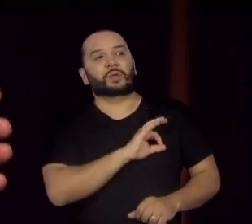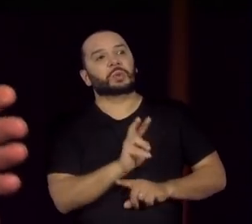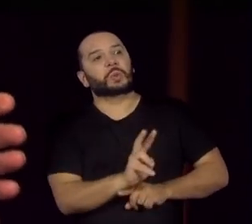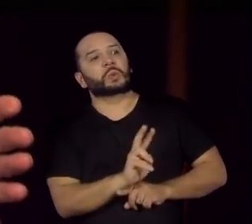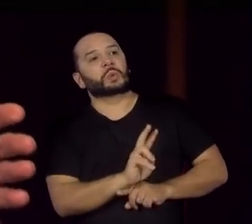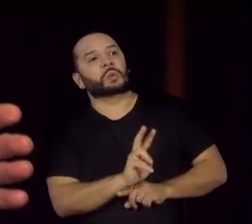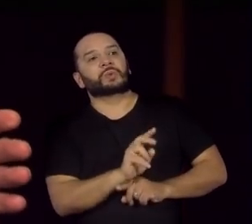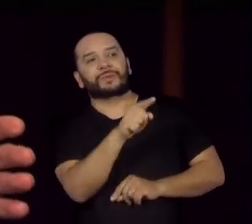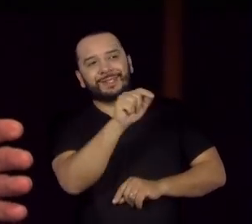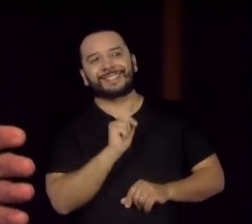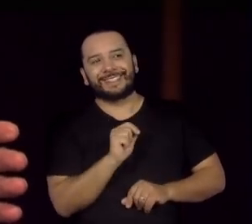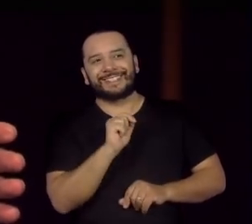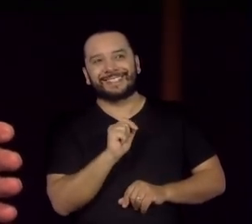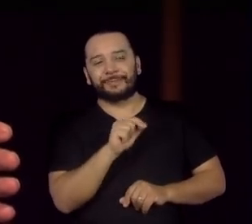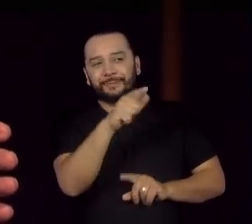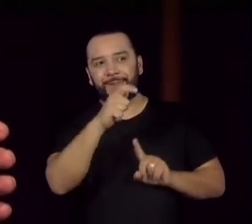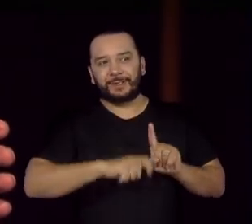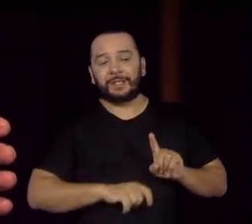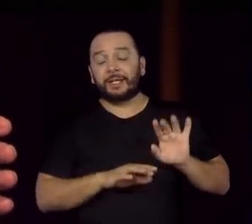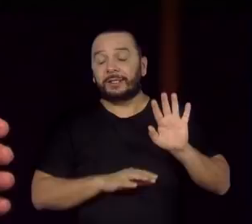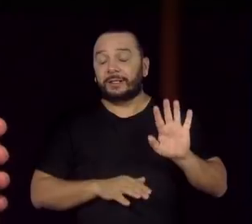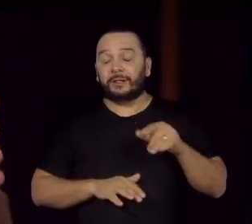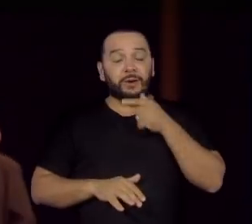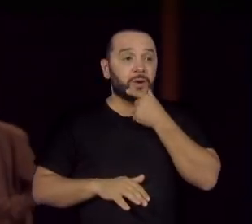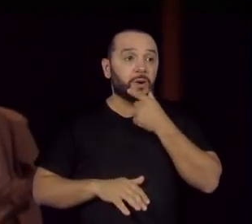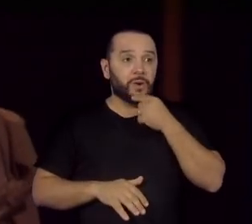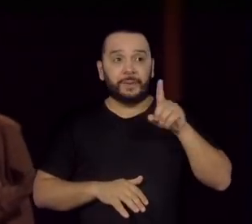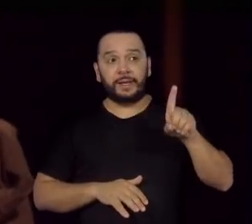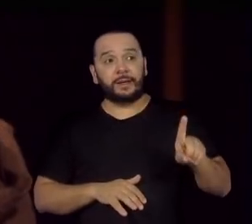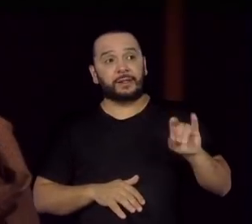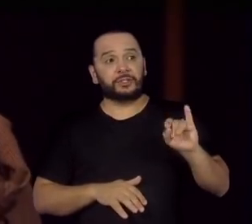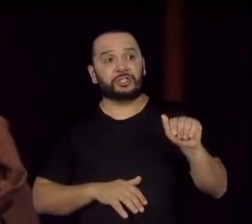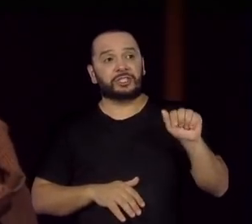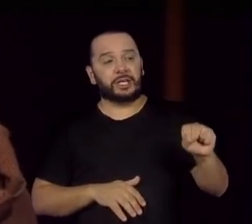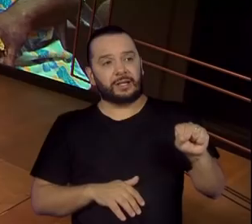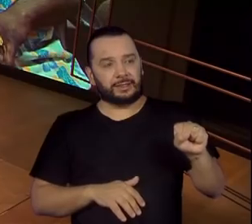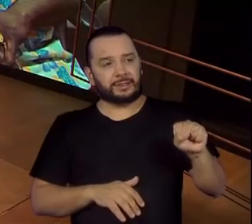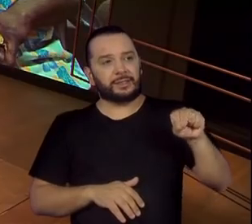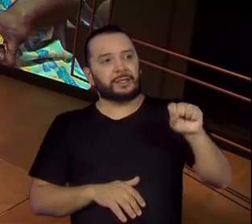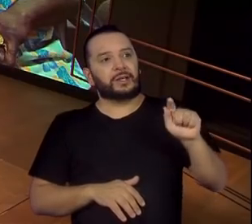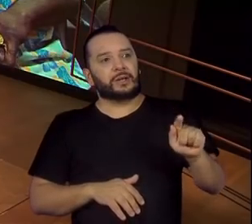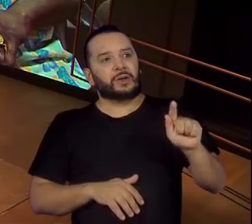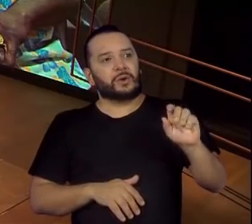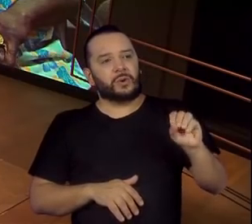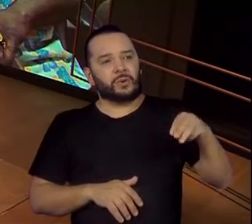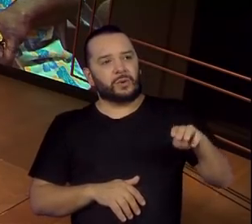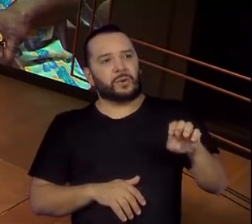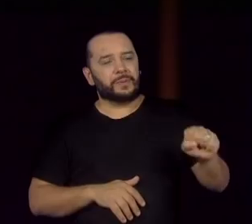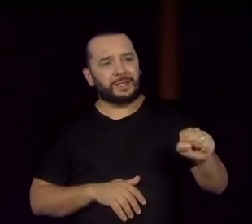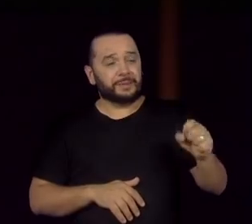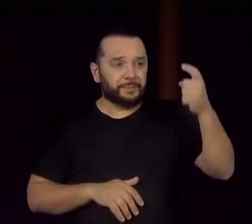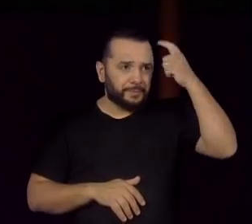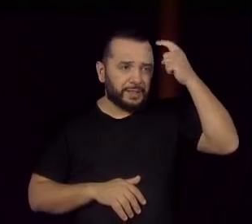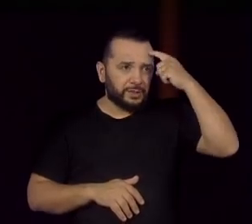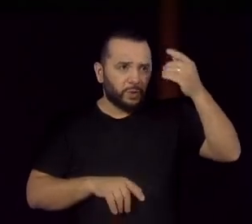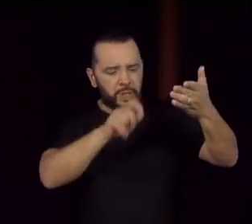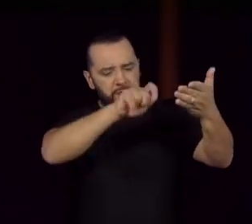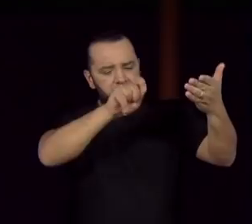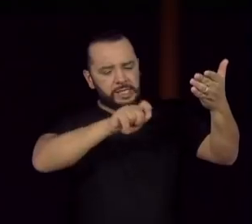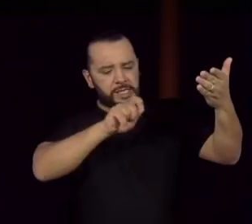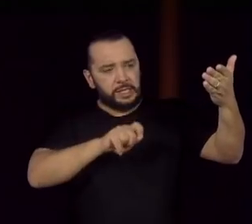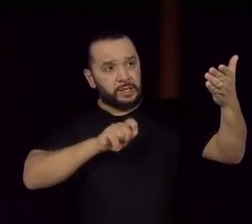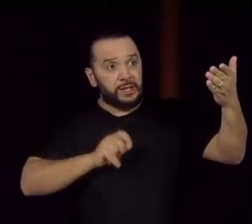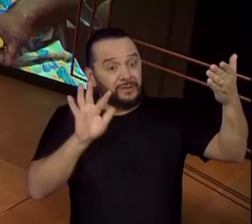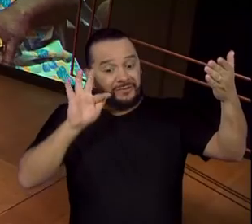verdade que nessa novela o Dias Gomes tinha pensado num final diferente daquilo que foi para o ar? Acabou sendo